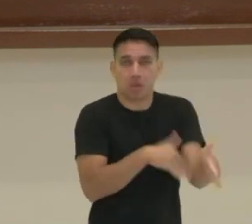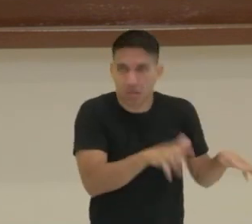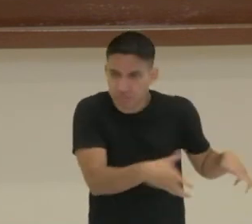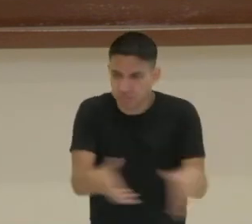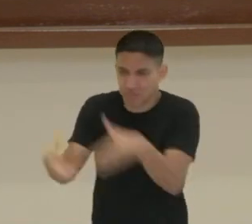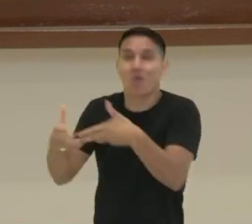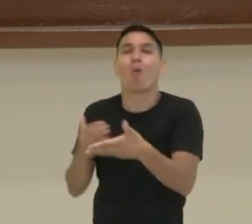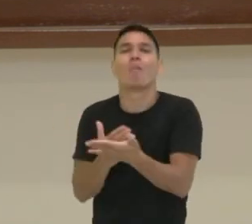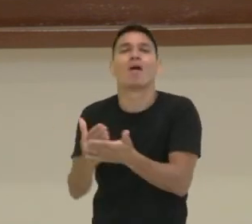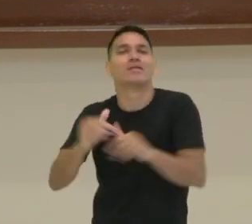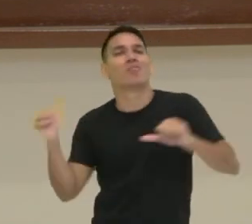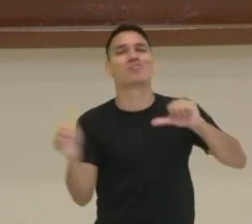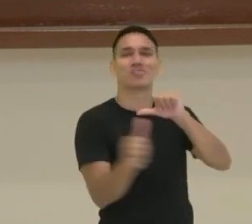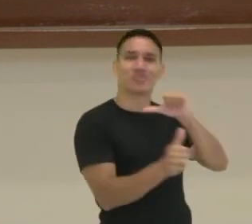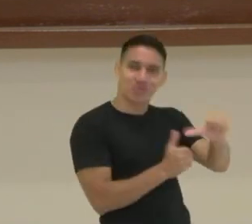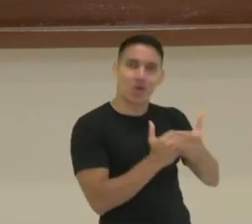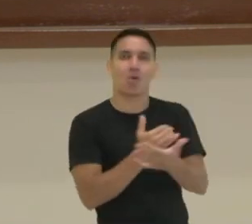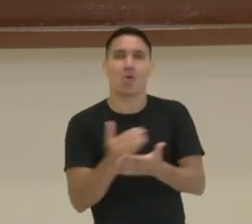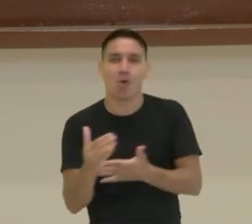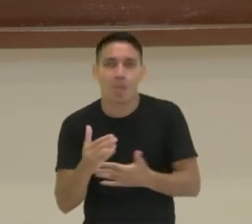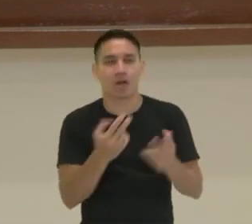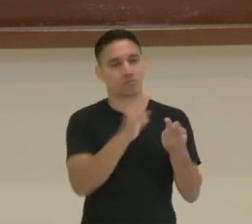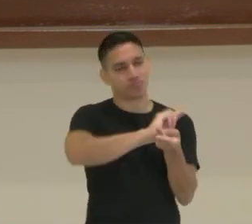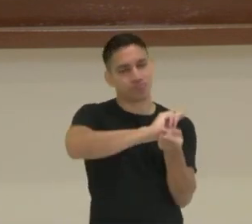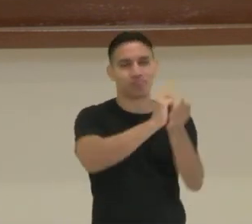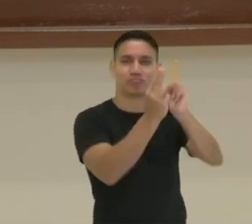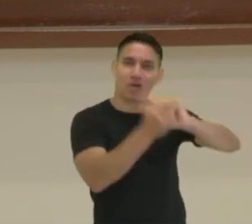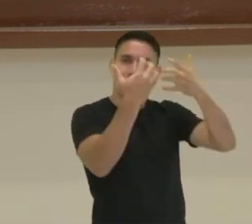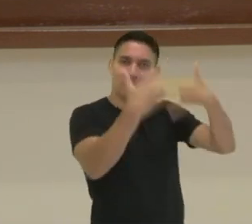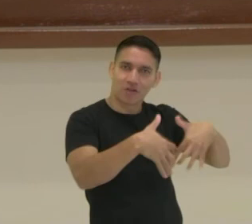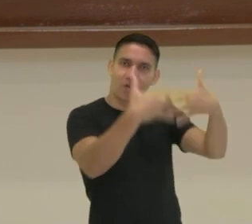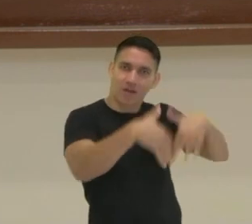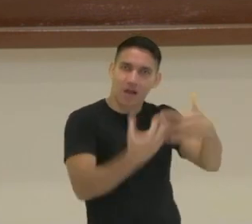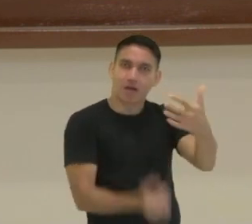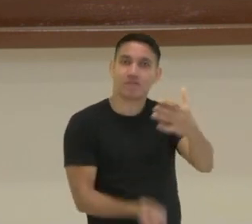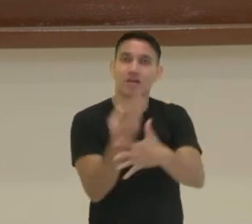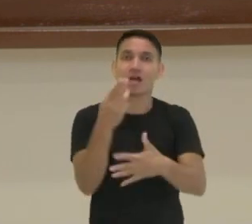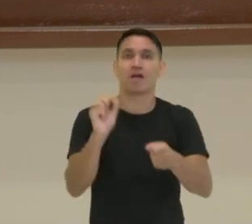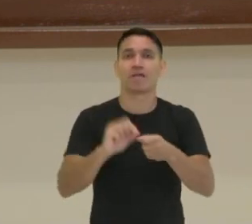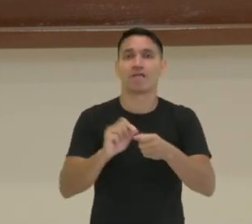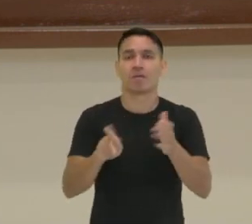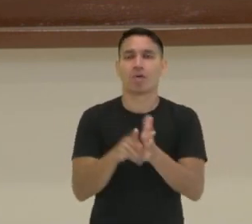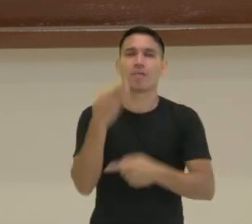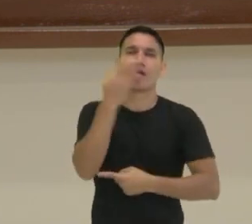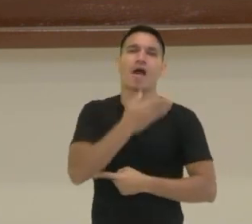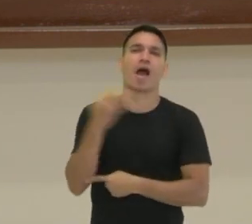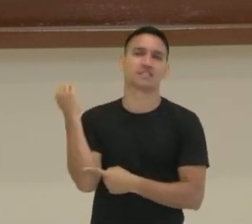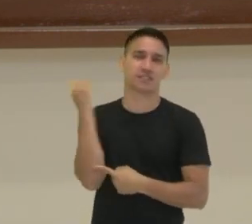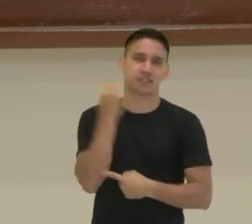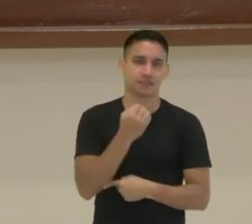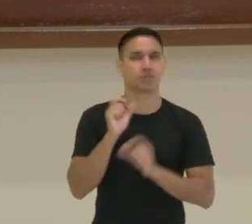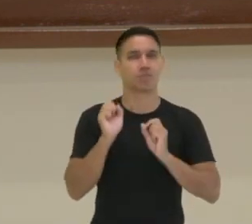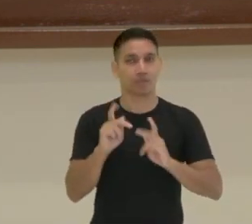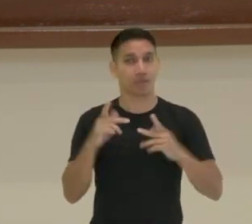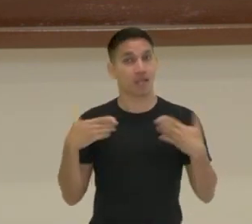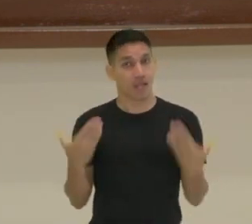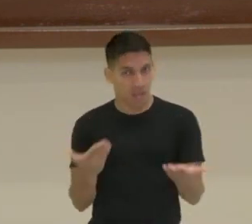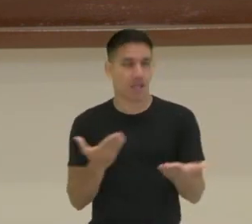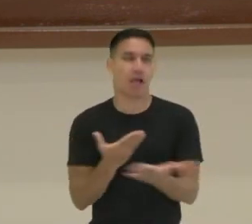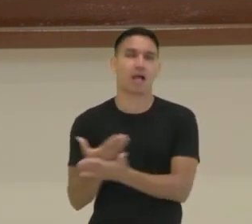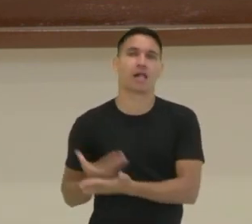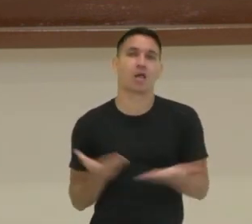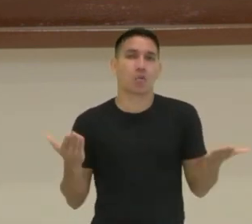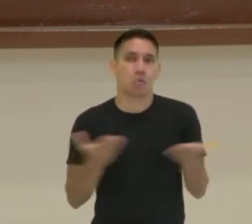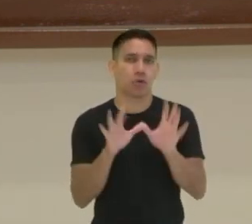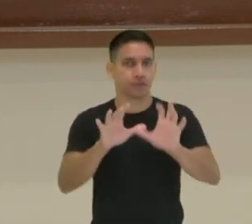passar a mudar, vai ser instalados engenhos aqui e vão começar a produzir a cana-de-açúcar, tá? Então, o que nós vimos nessa aula foi